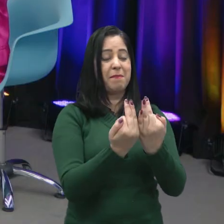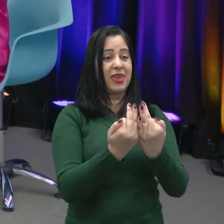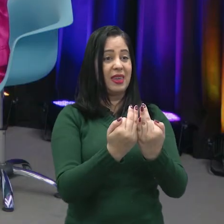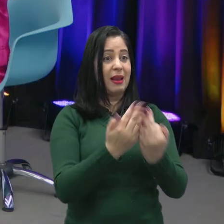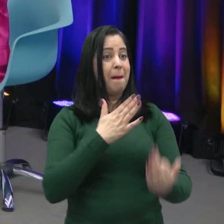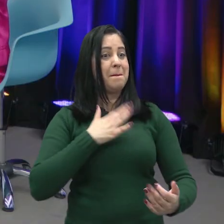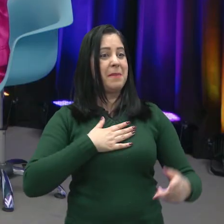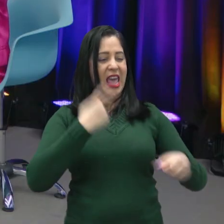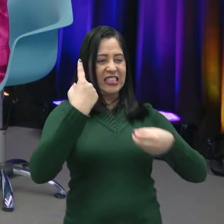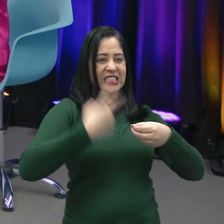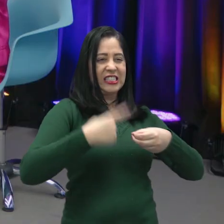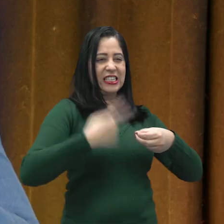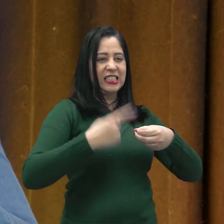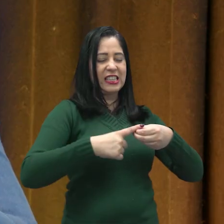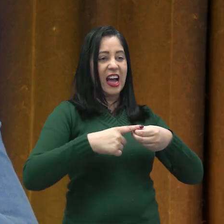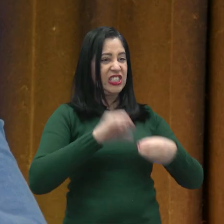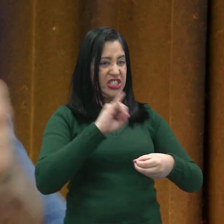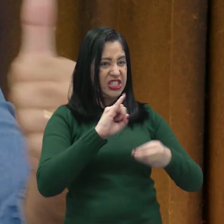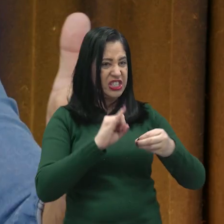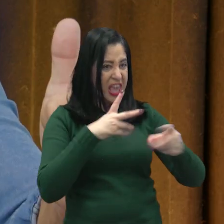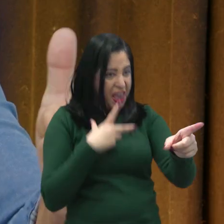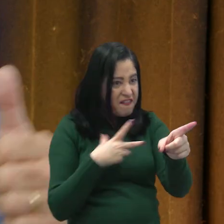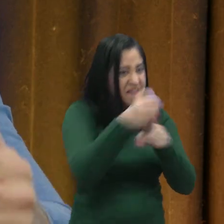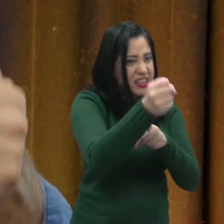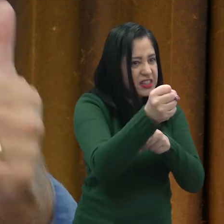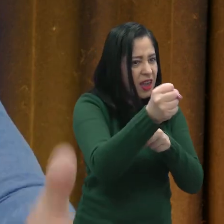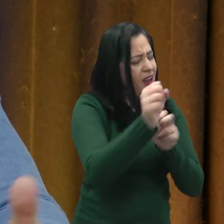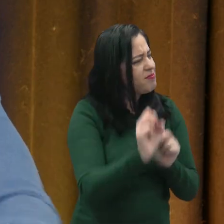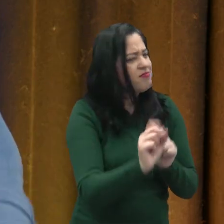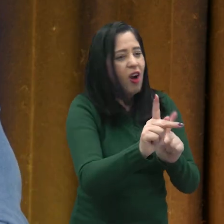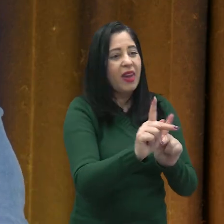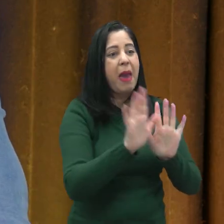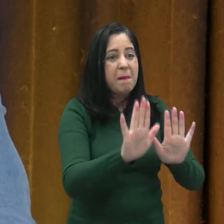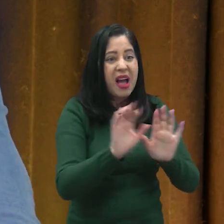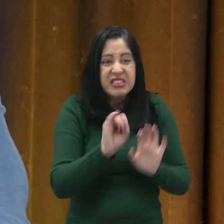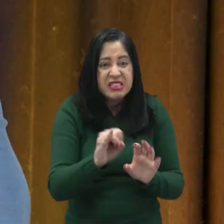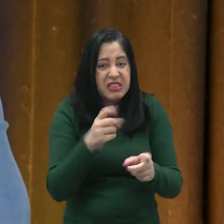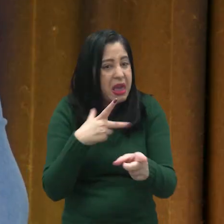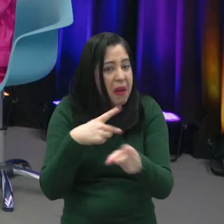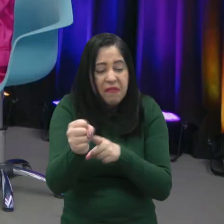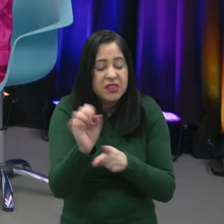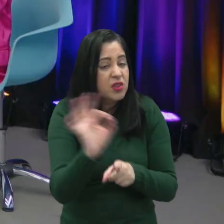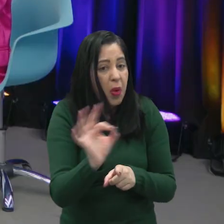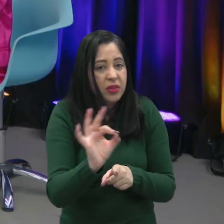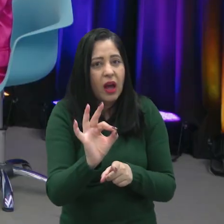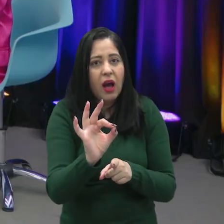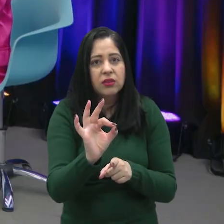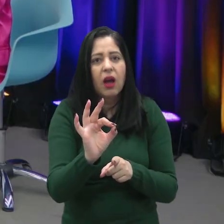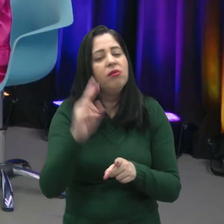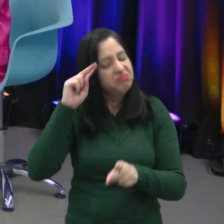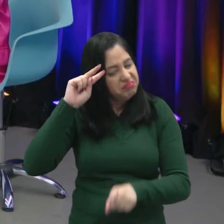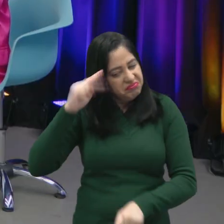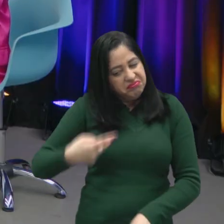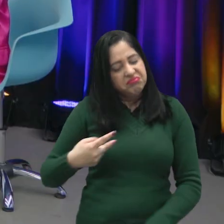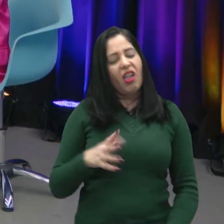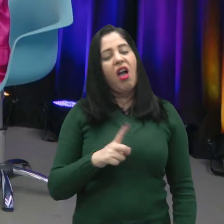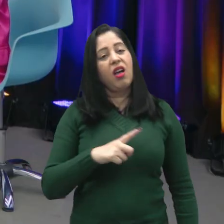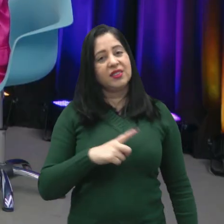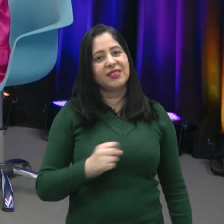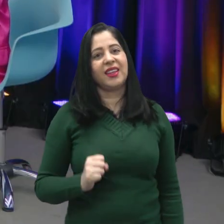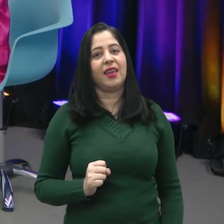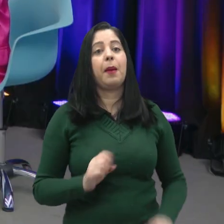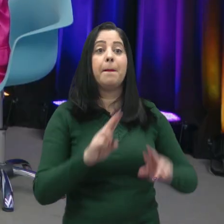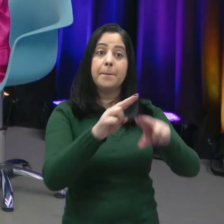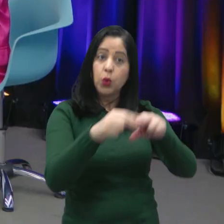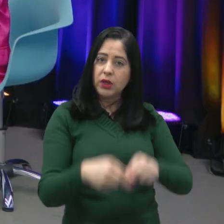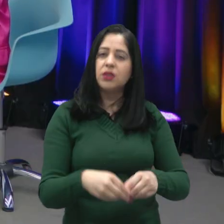bandeira. E se eu for campeão, beleza. Se eu não for, São José esteve aqui. Então a gente tenta de todas as